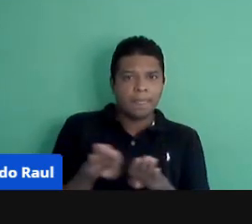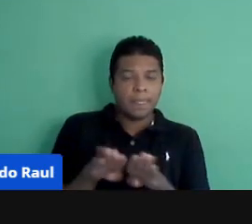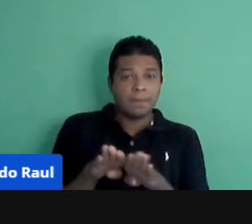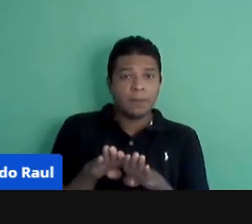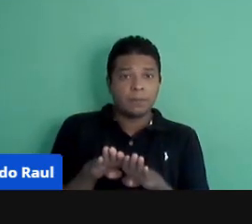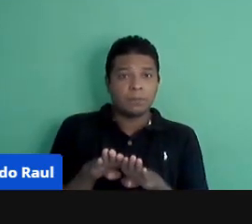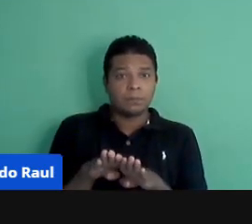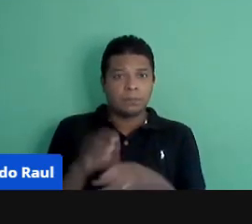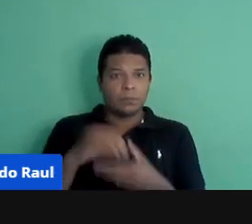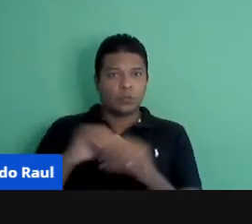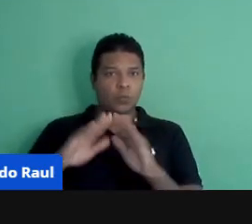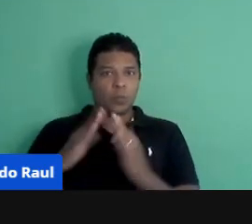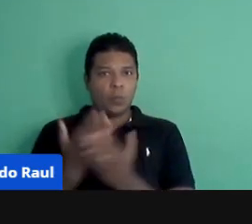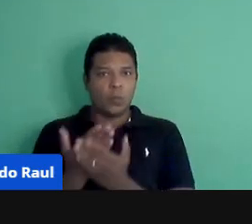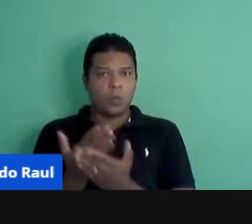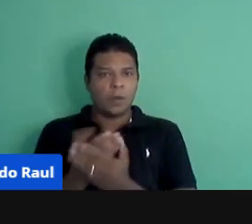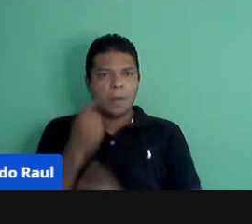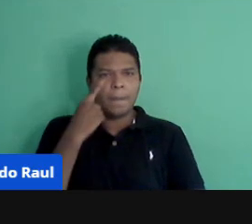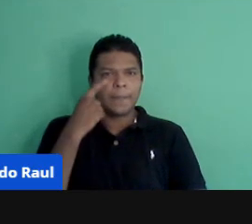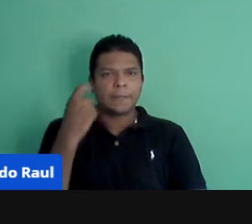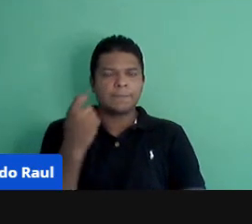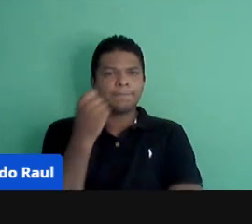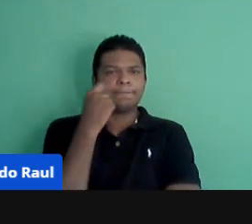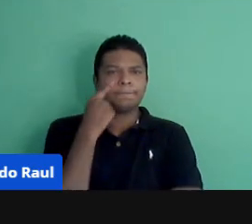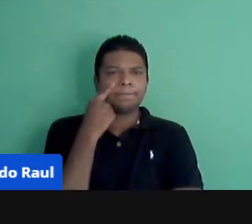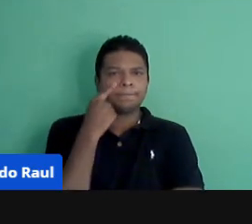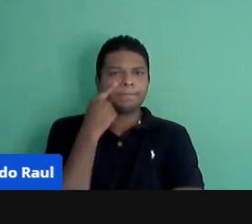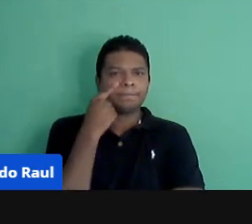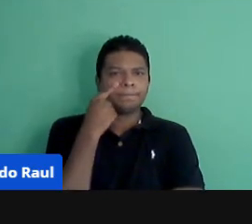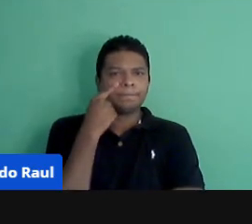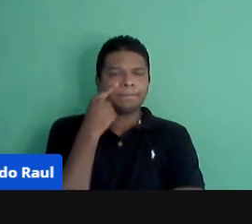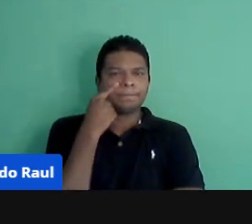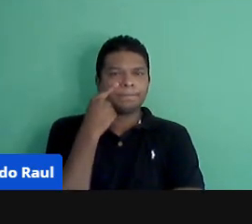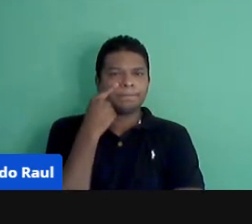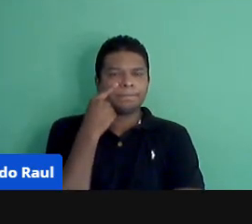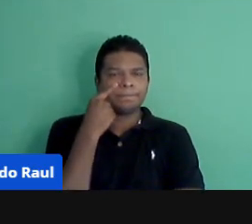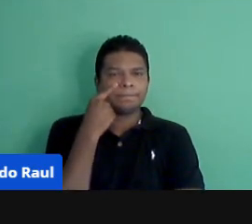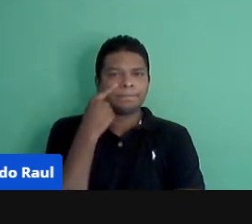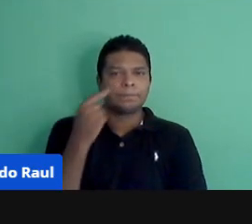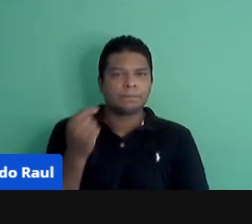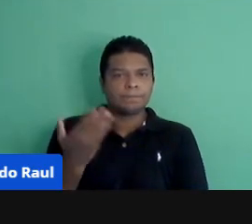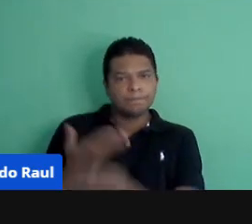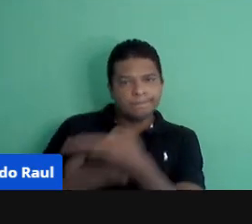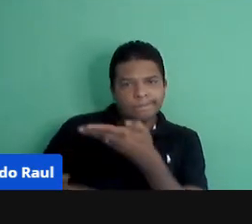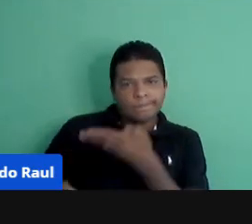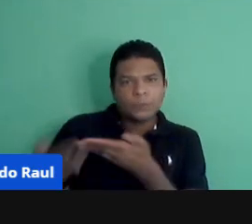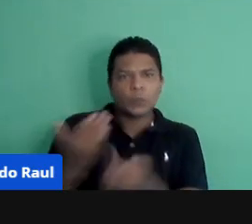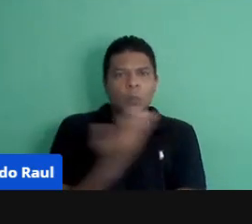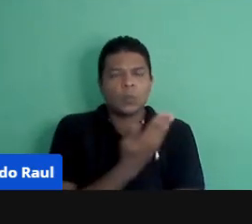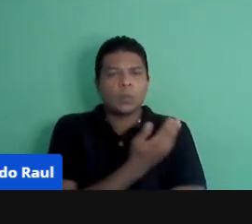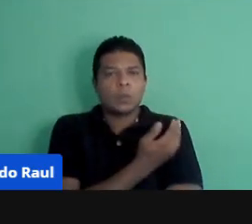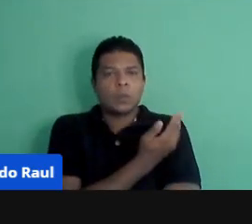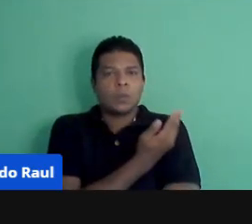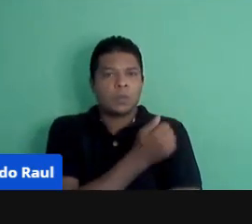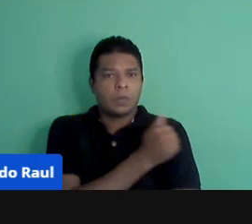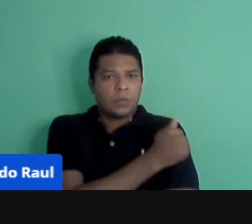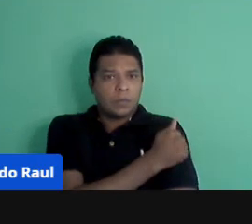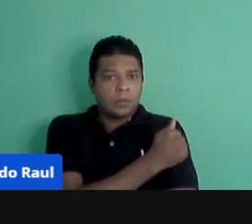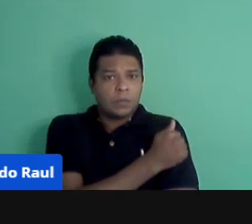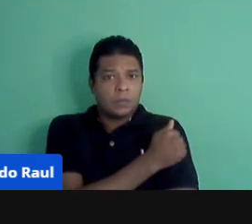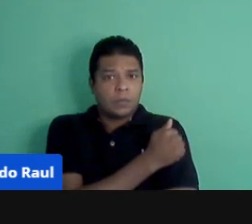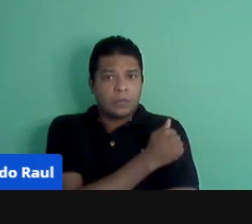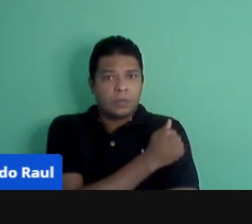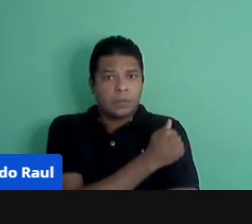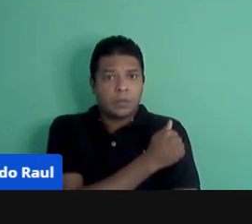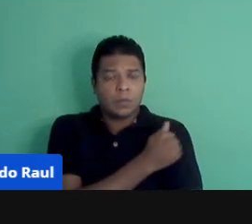escola, percebi que a participação muito grande dos alunos nessas aulas no Google